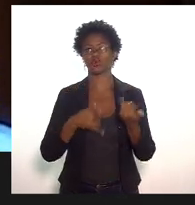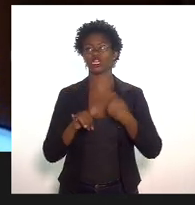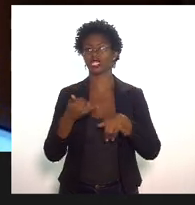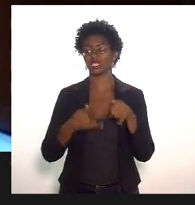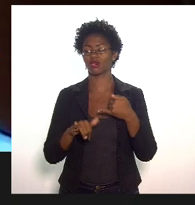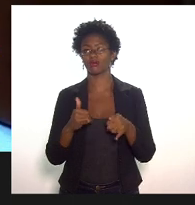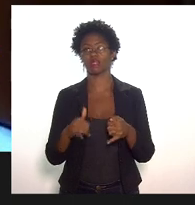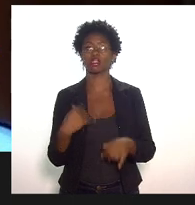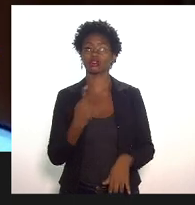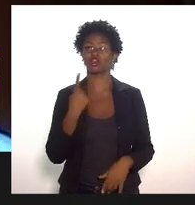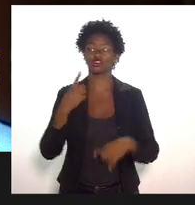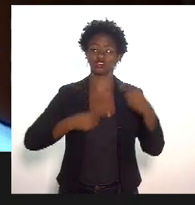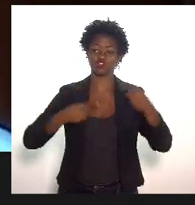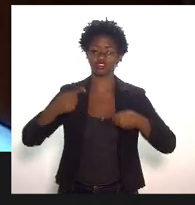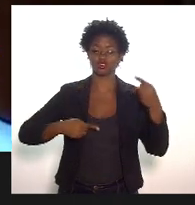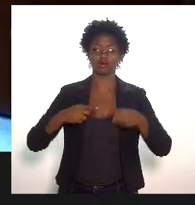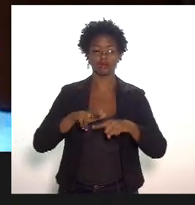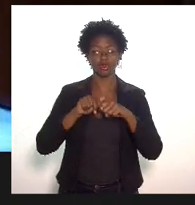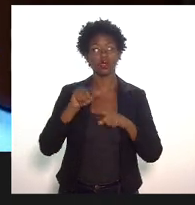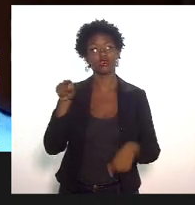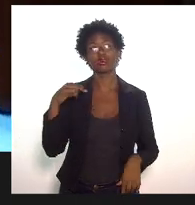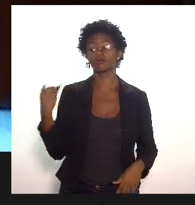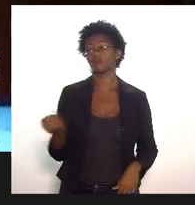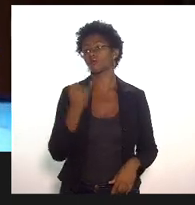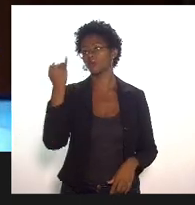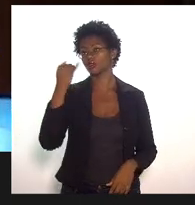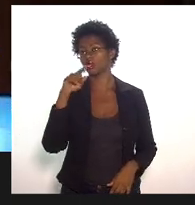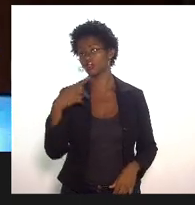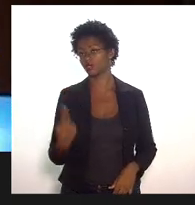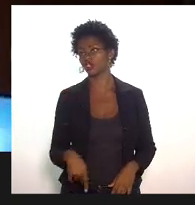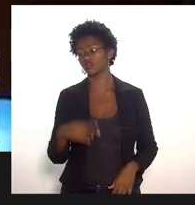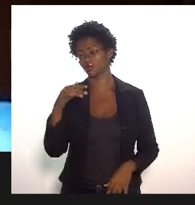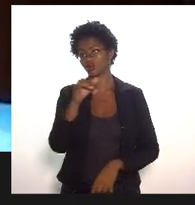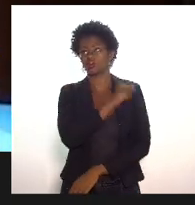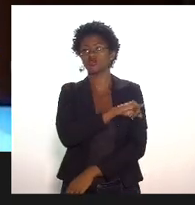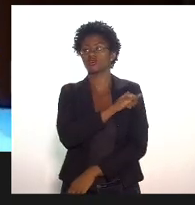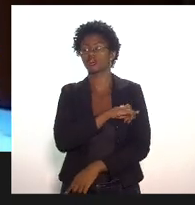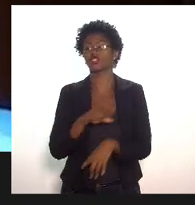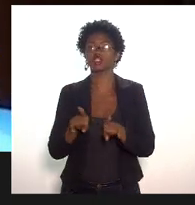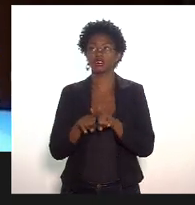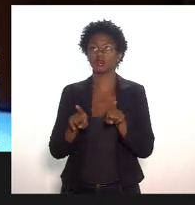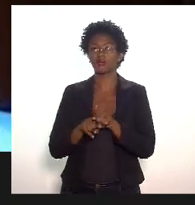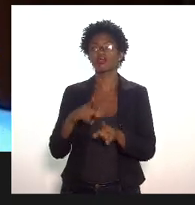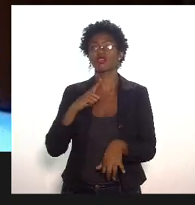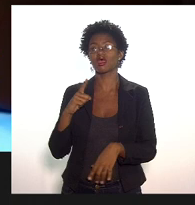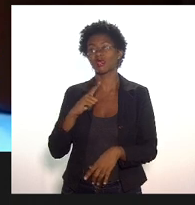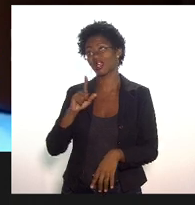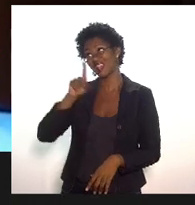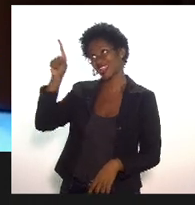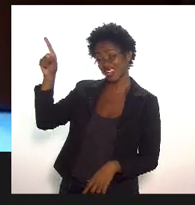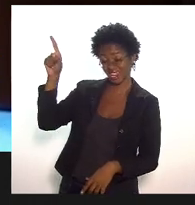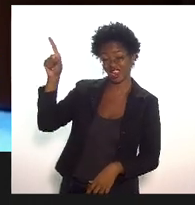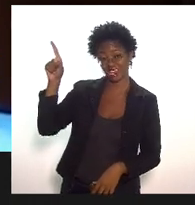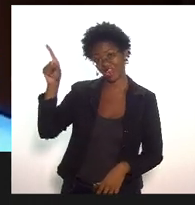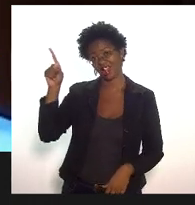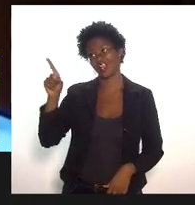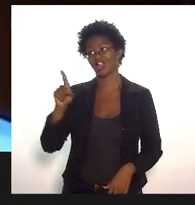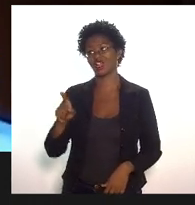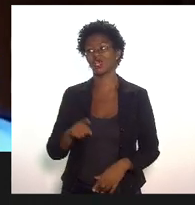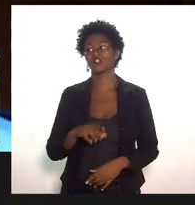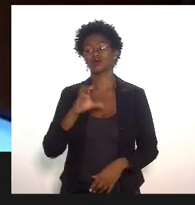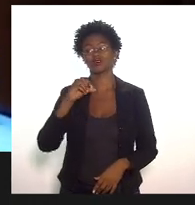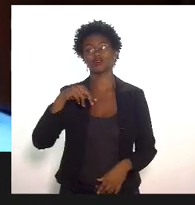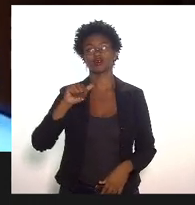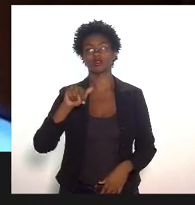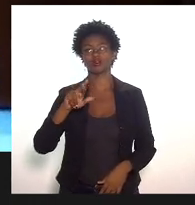acalorada agora, porque esse setor também é muito expressivo no Rio de Janeiro e há uma frente parlamentar no Congresso Nacional. Nós estávamos com esse debate agora há pouco. Mas eu